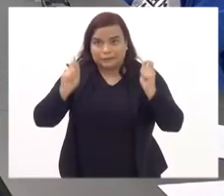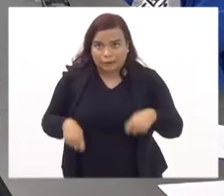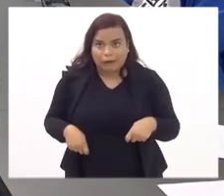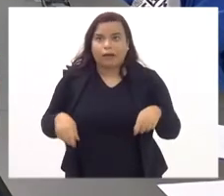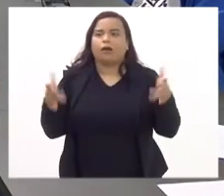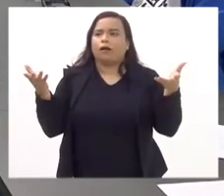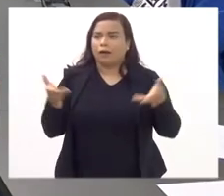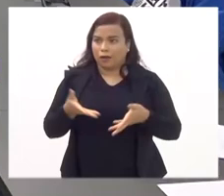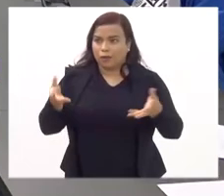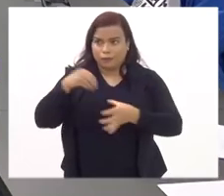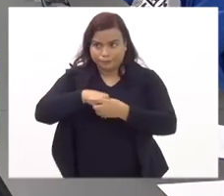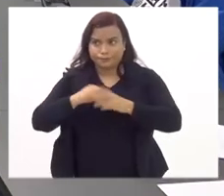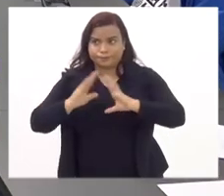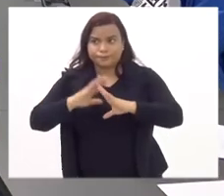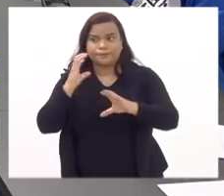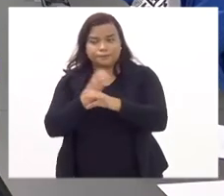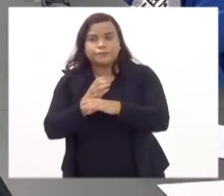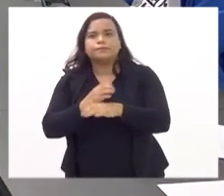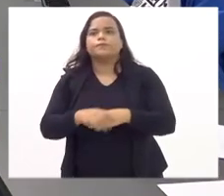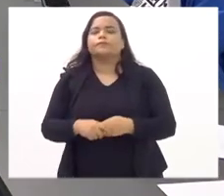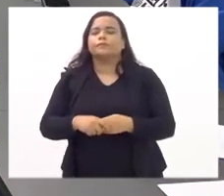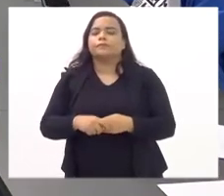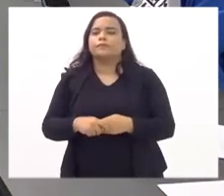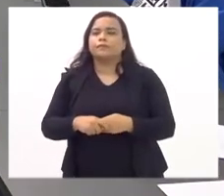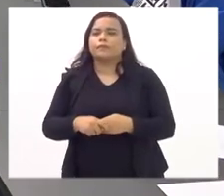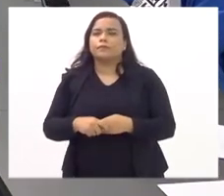Agora, na Casa Civil...